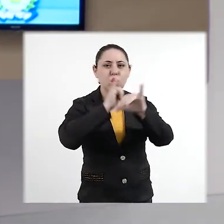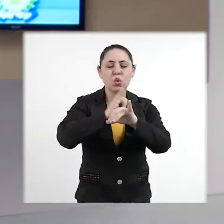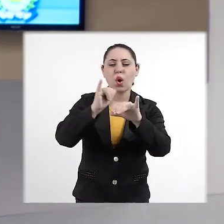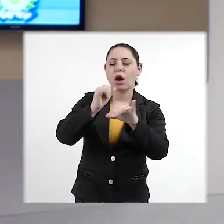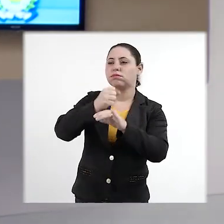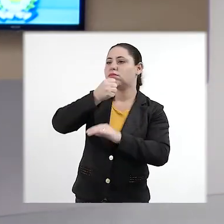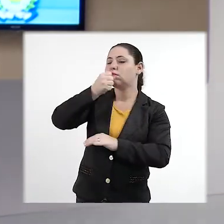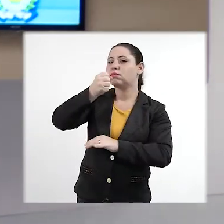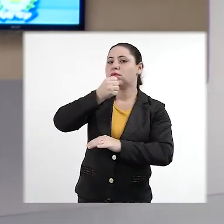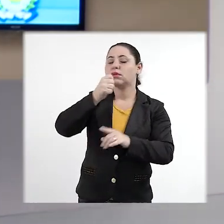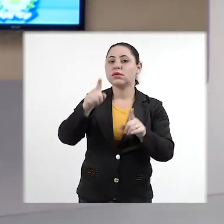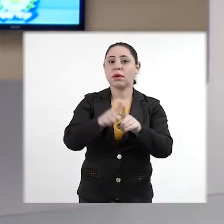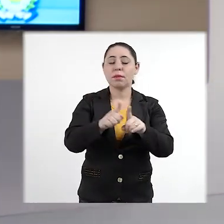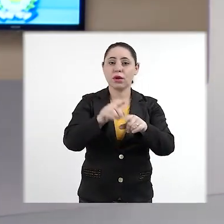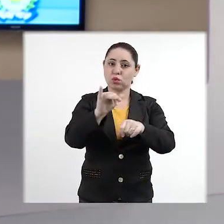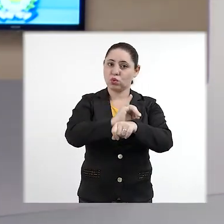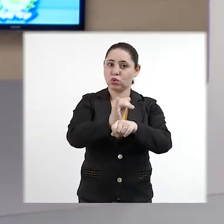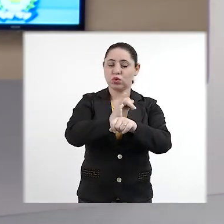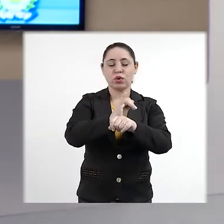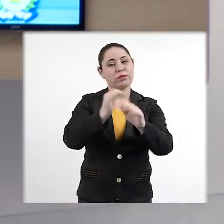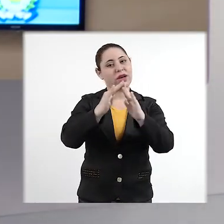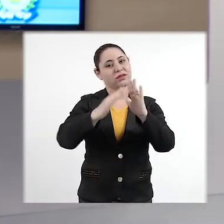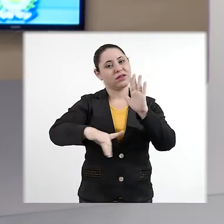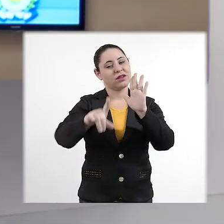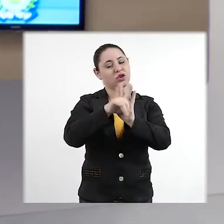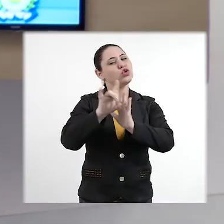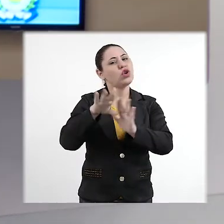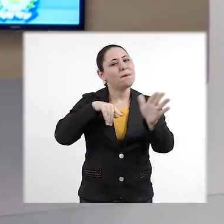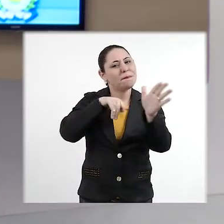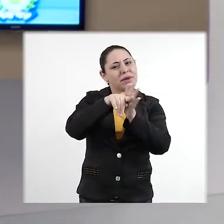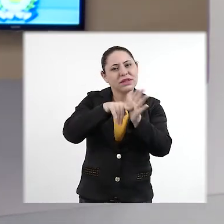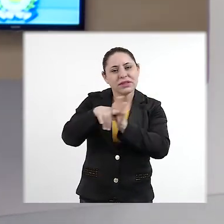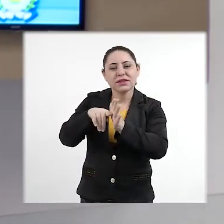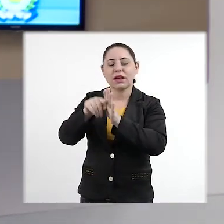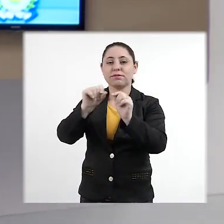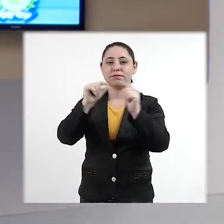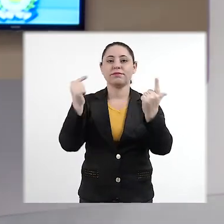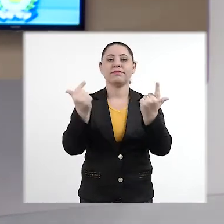outras reportagens no YouTube da Casa de Leis. Basta